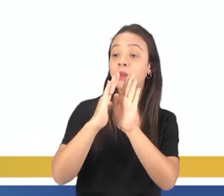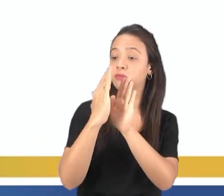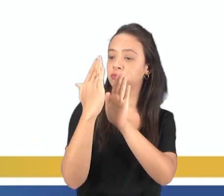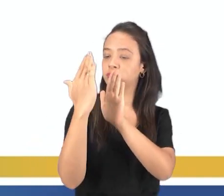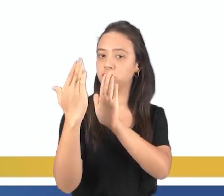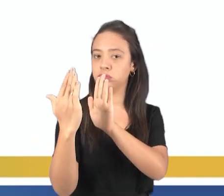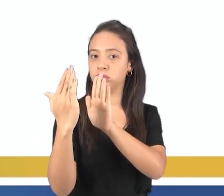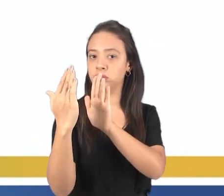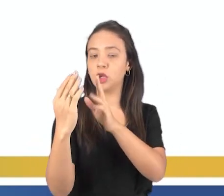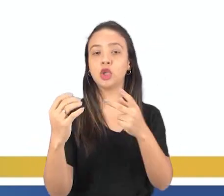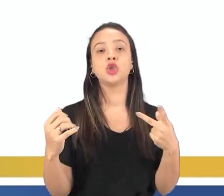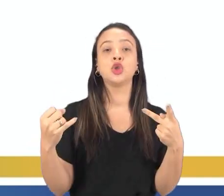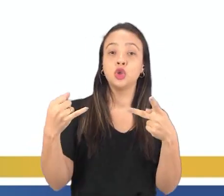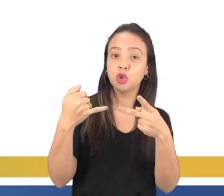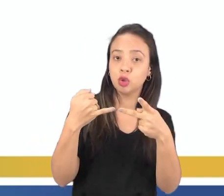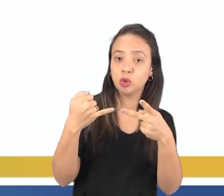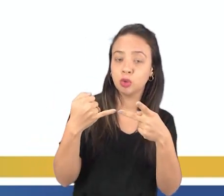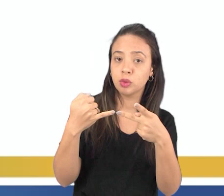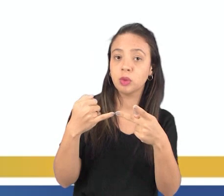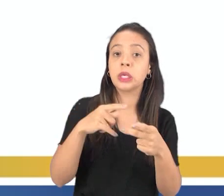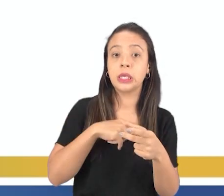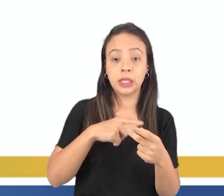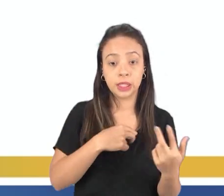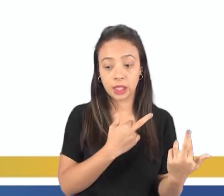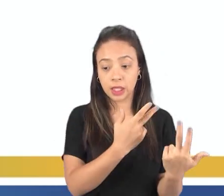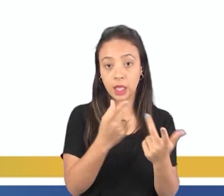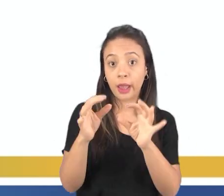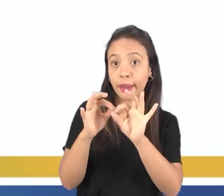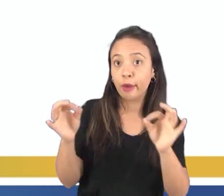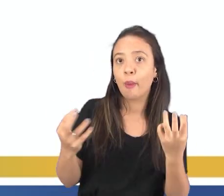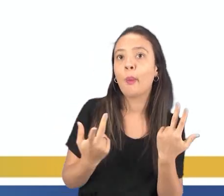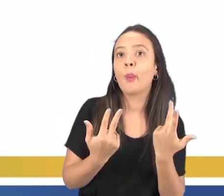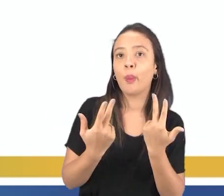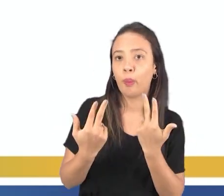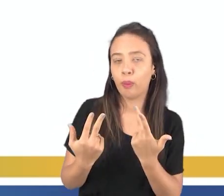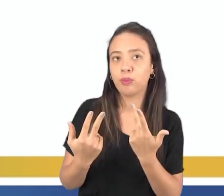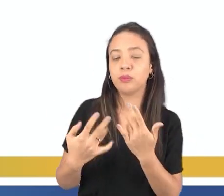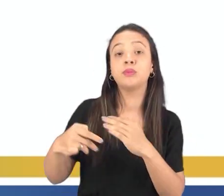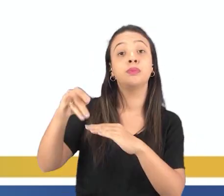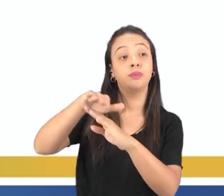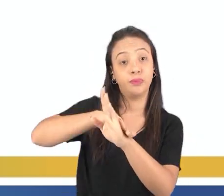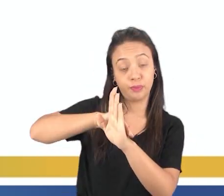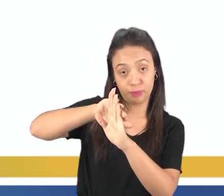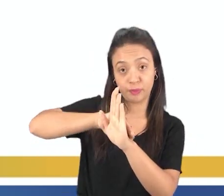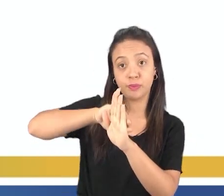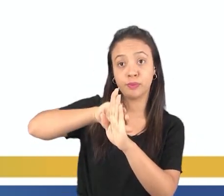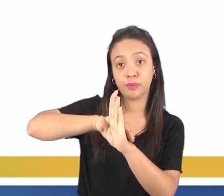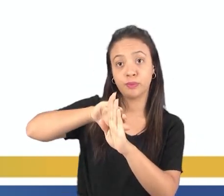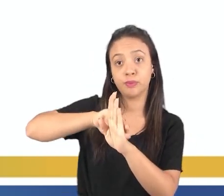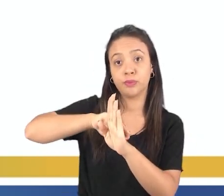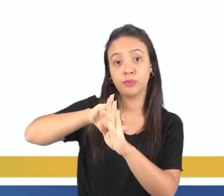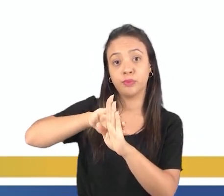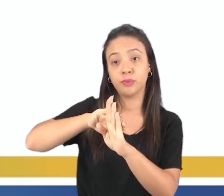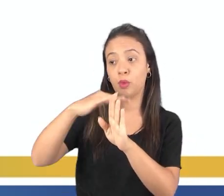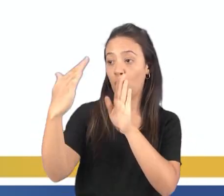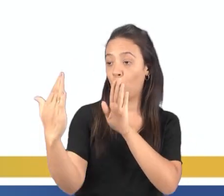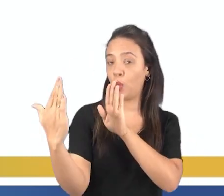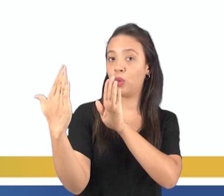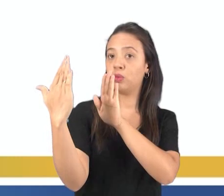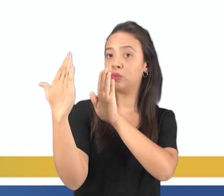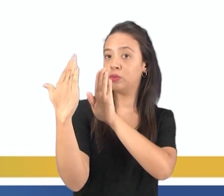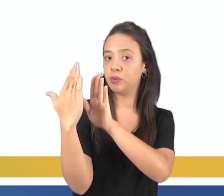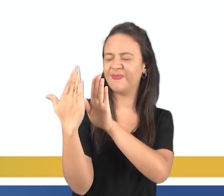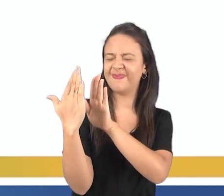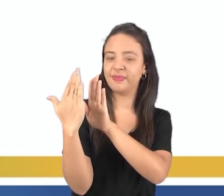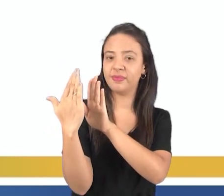de um paralelogramo são congruentes possui a mesma medida ou seja os lados estão uma frente